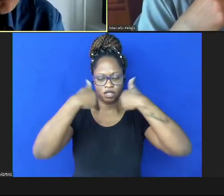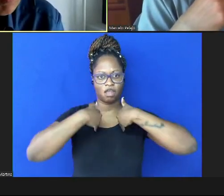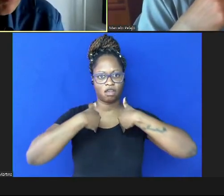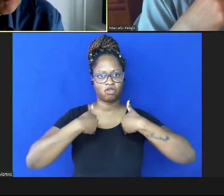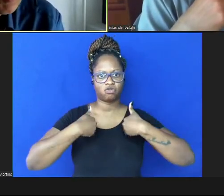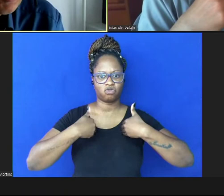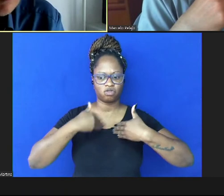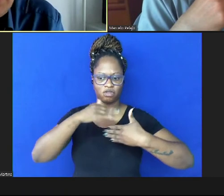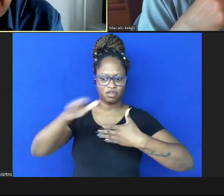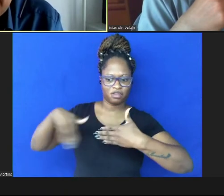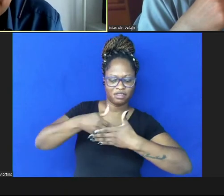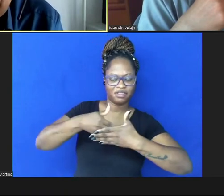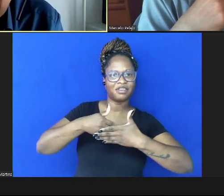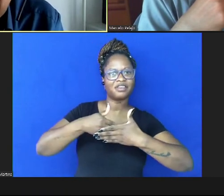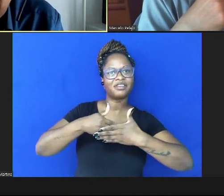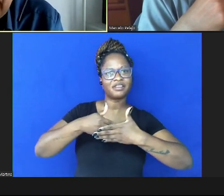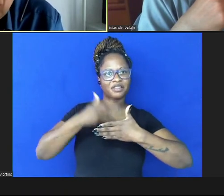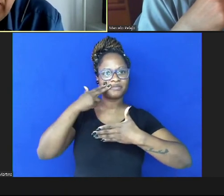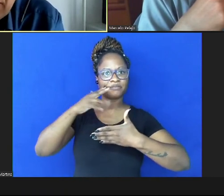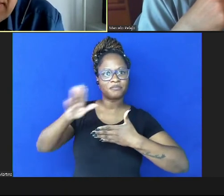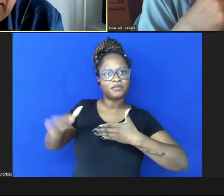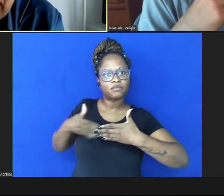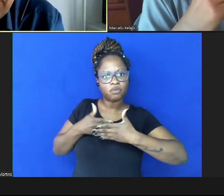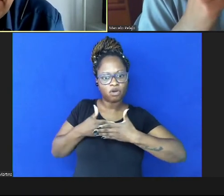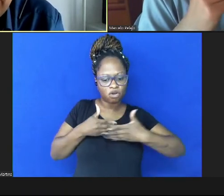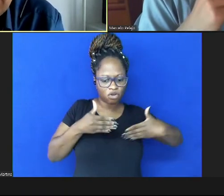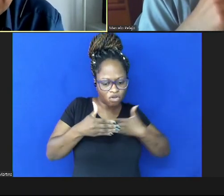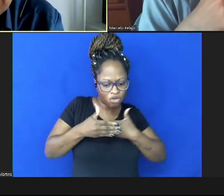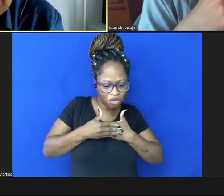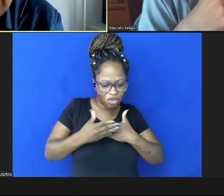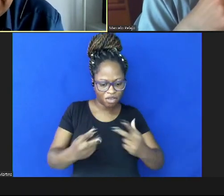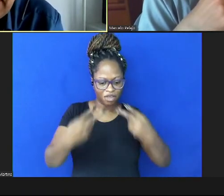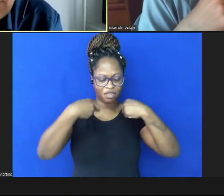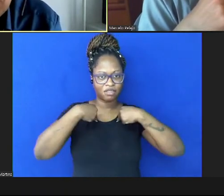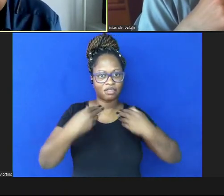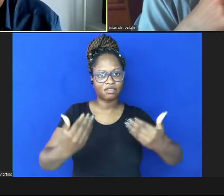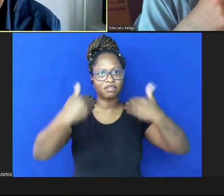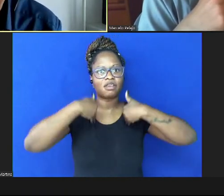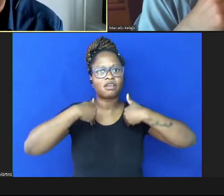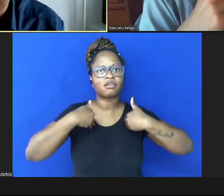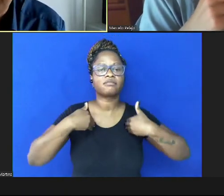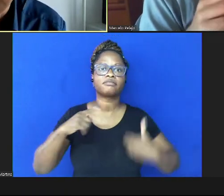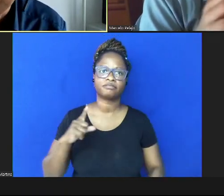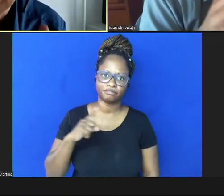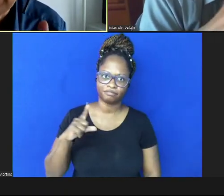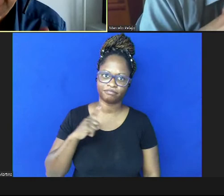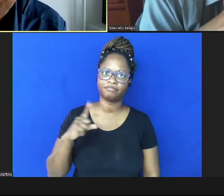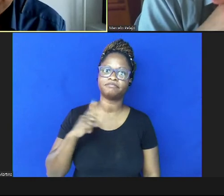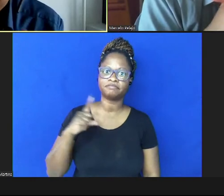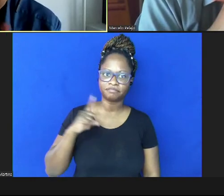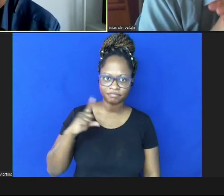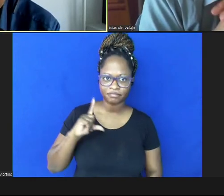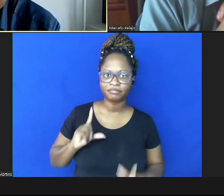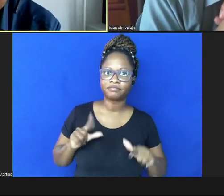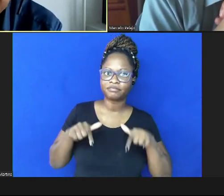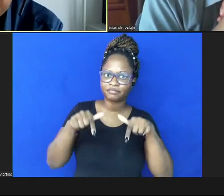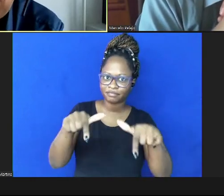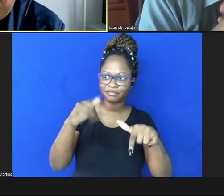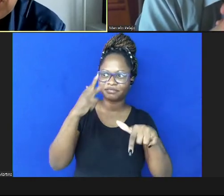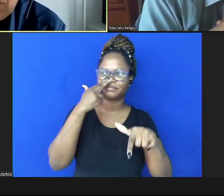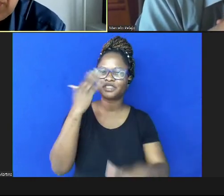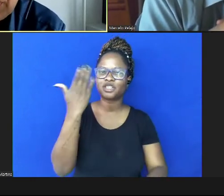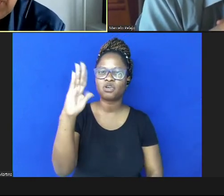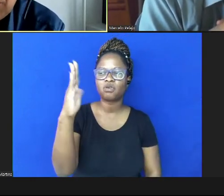por trás dos bastidores, vamos dizer assim. E isso tem que ter um efeito de espelho, né? A gente tem